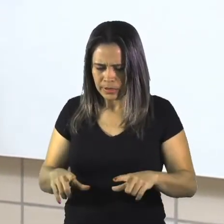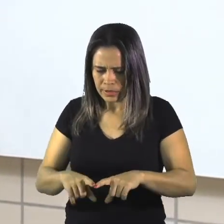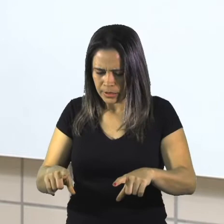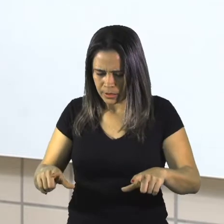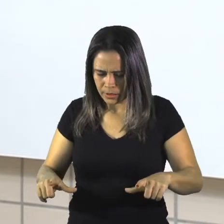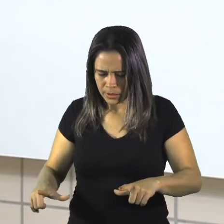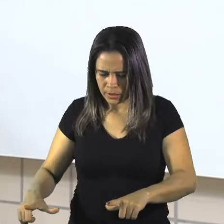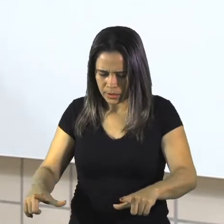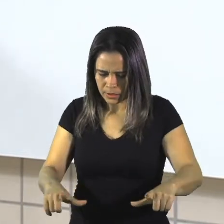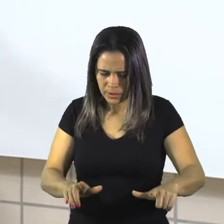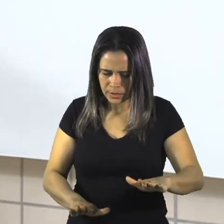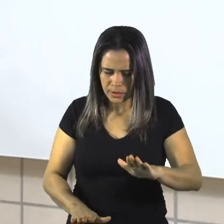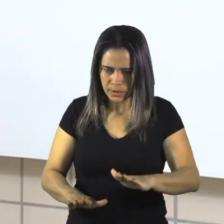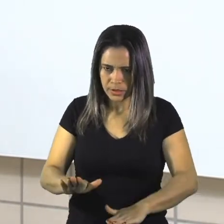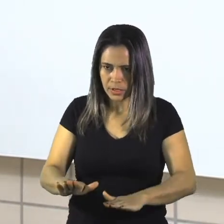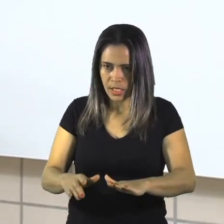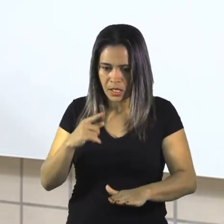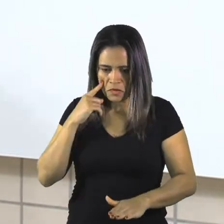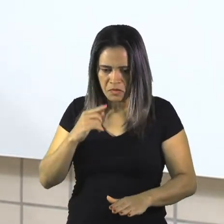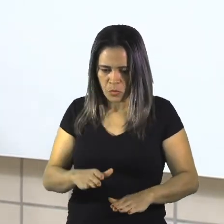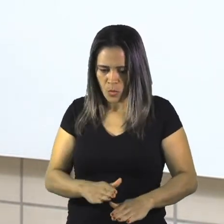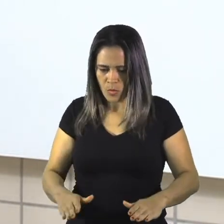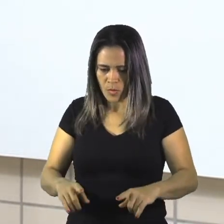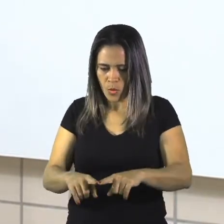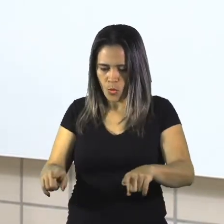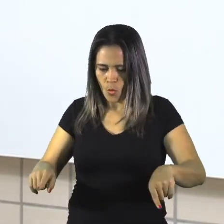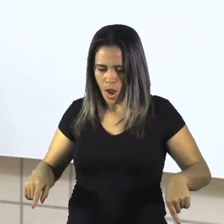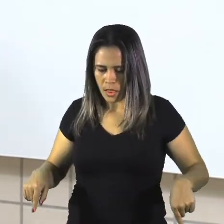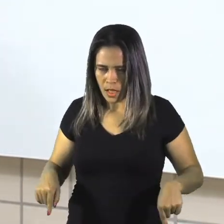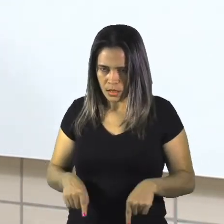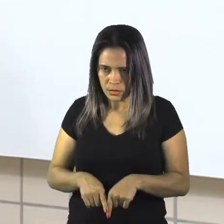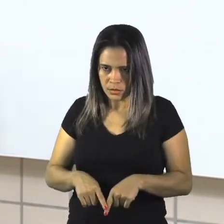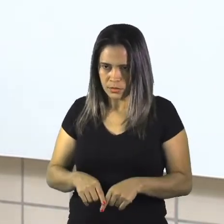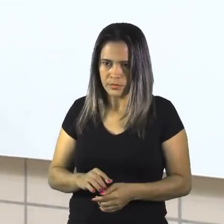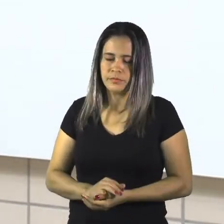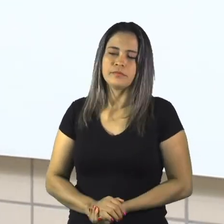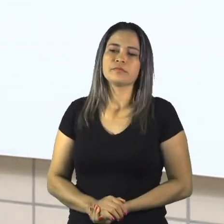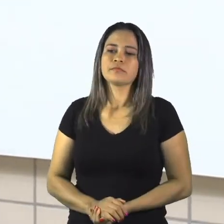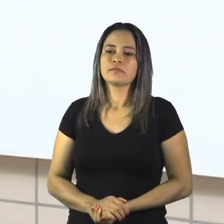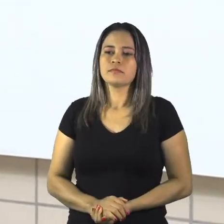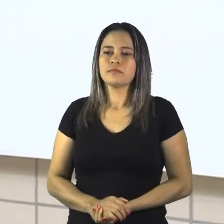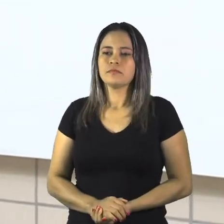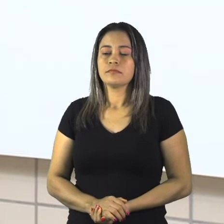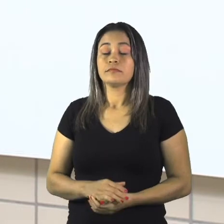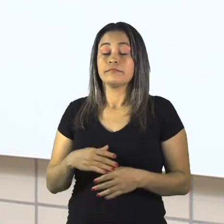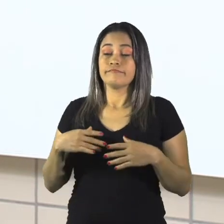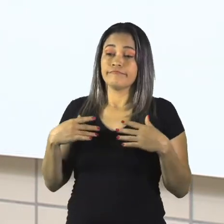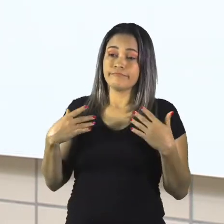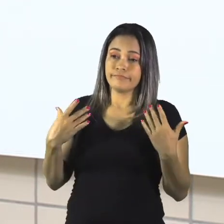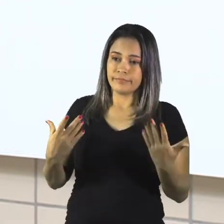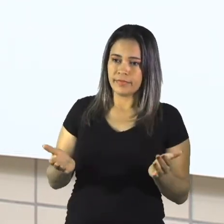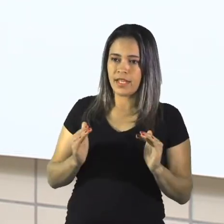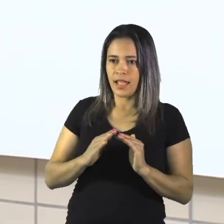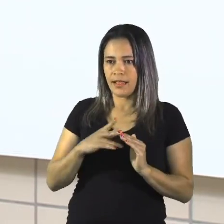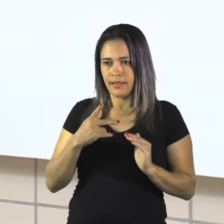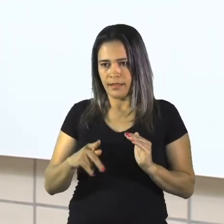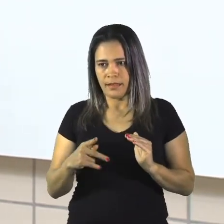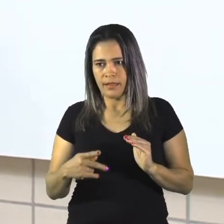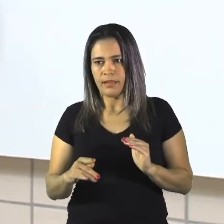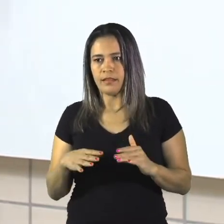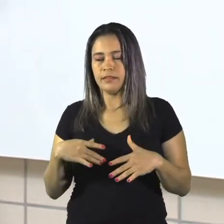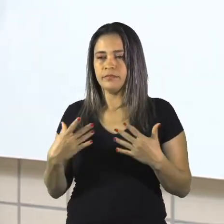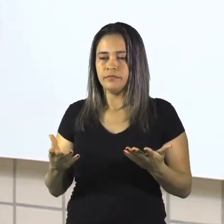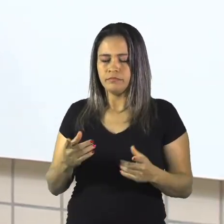casa da mãe dele, que eram quadrados grandes, né? Dividido em quadrados. E aí ele identificou em